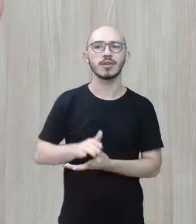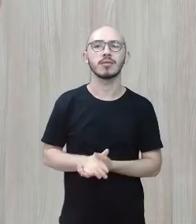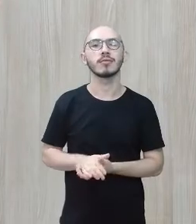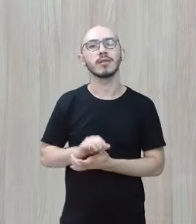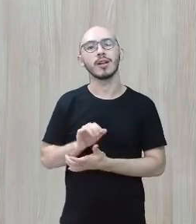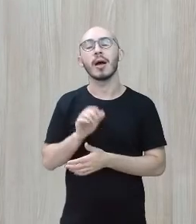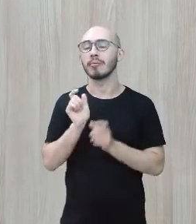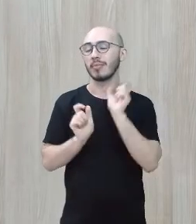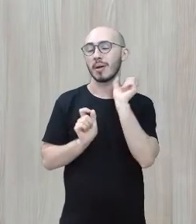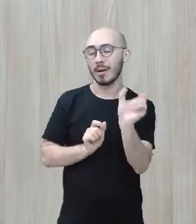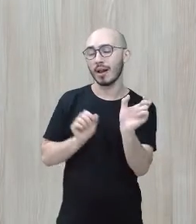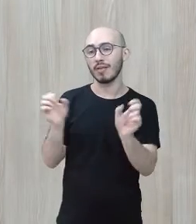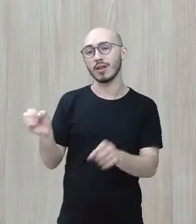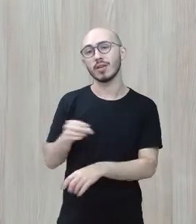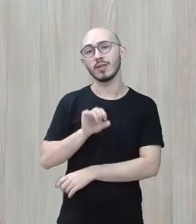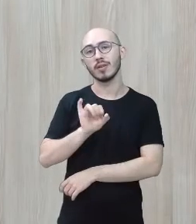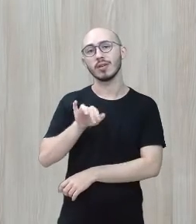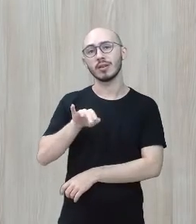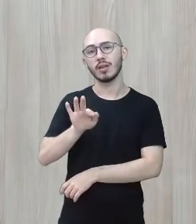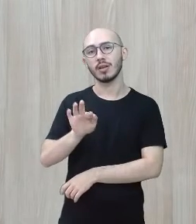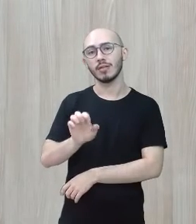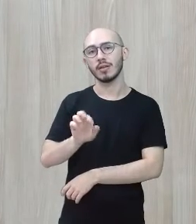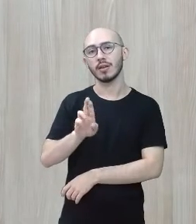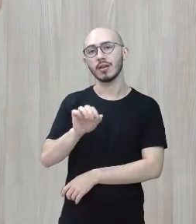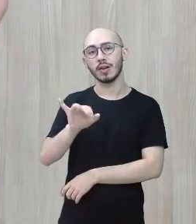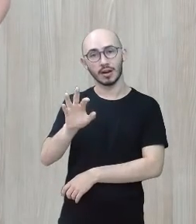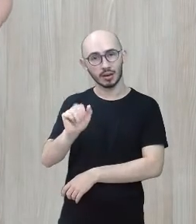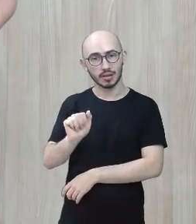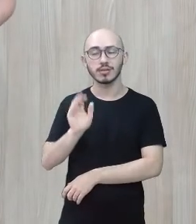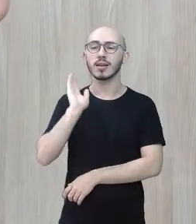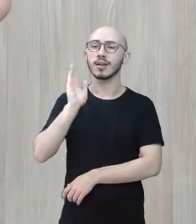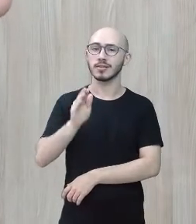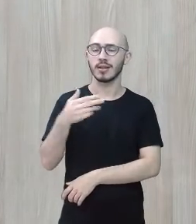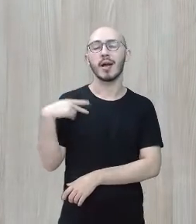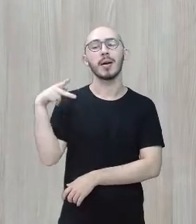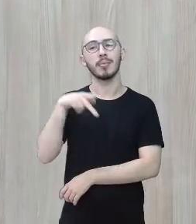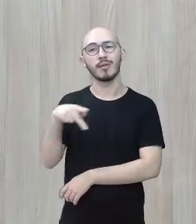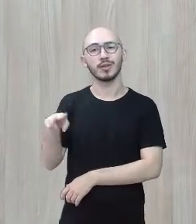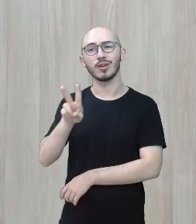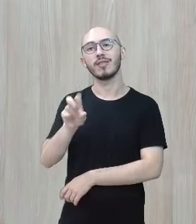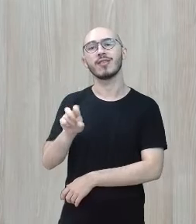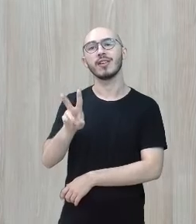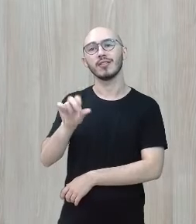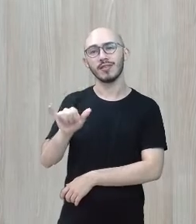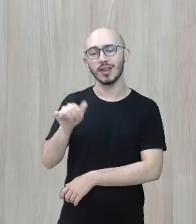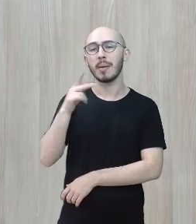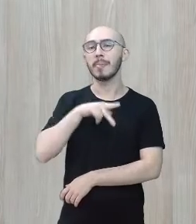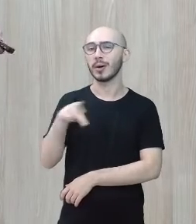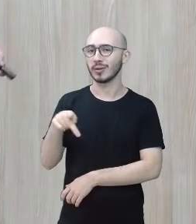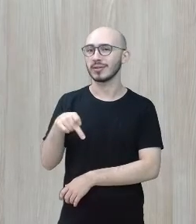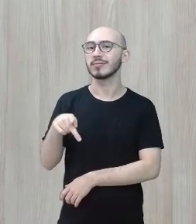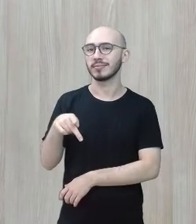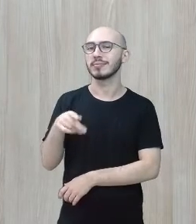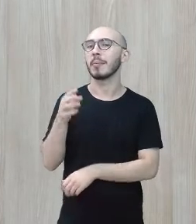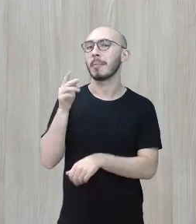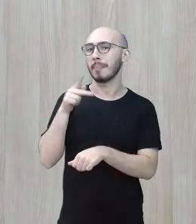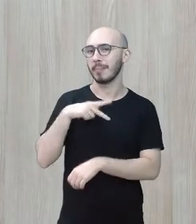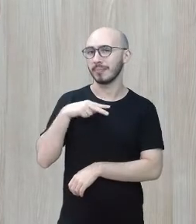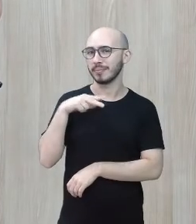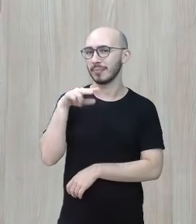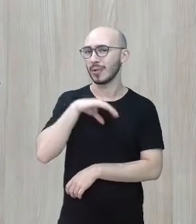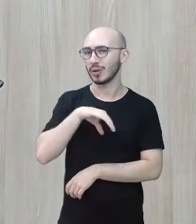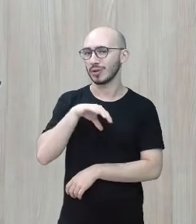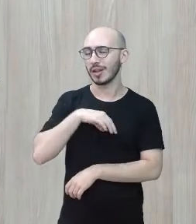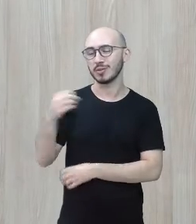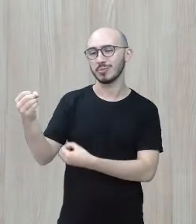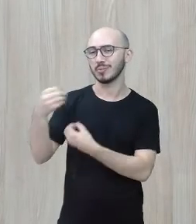nova agora. Foi minha professora, Vivi de português, que me ensinou. E aí a gente já começa a inferir. O que é inferir, gente? A gente